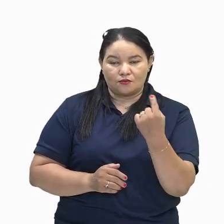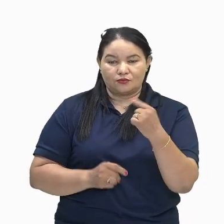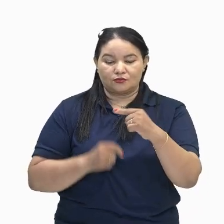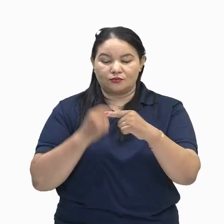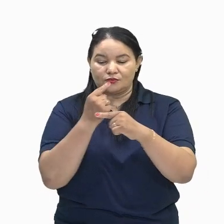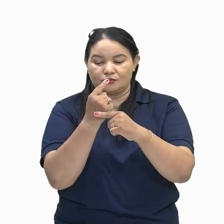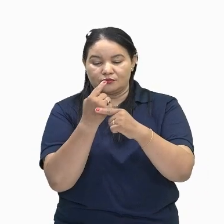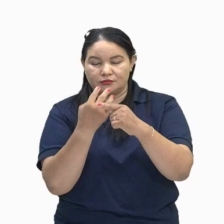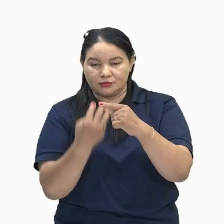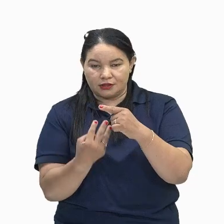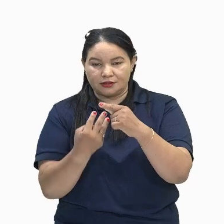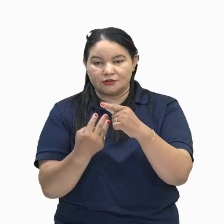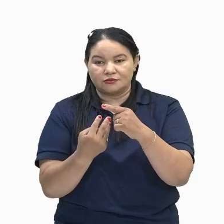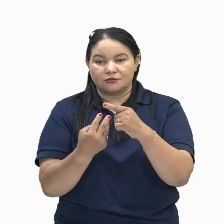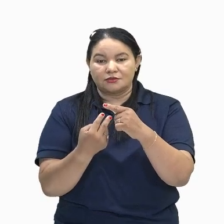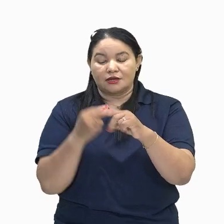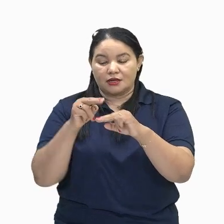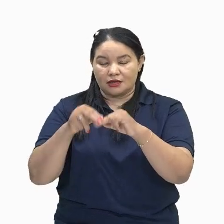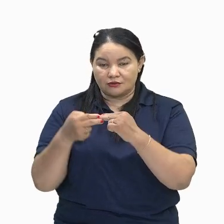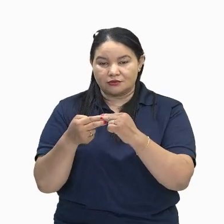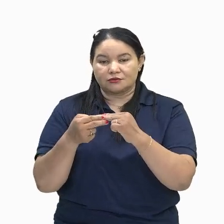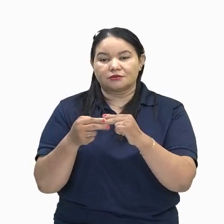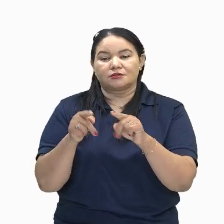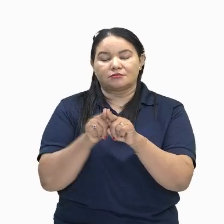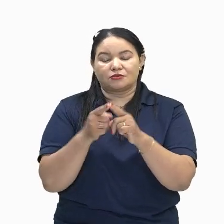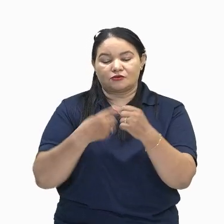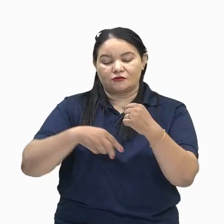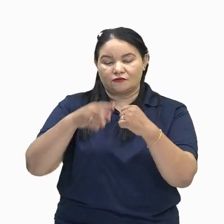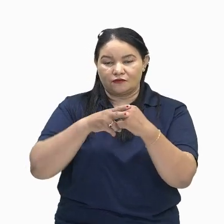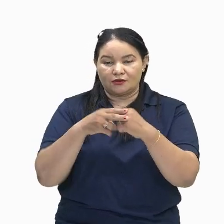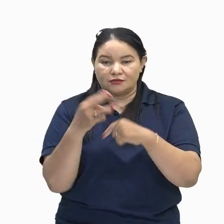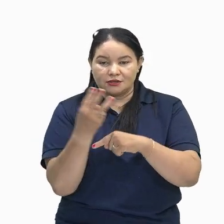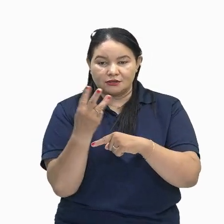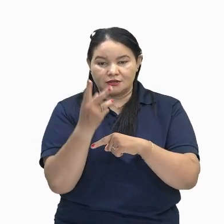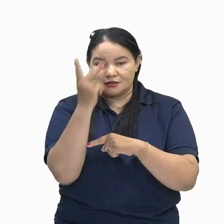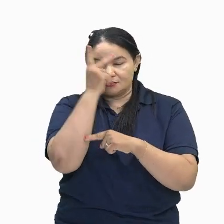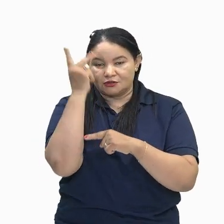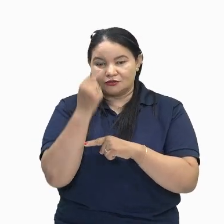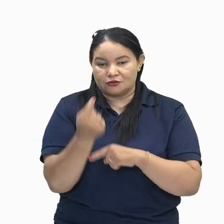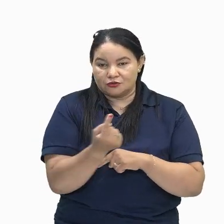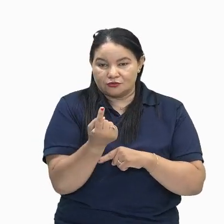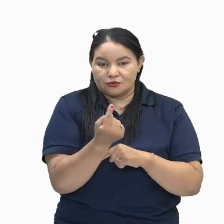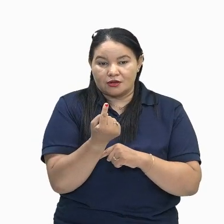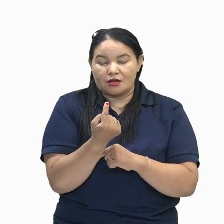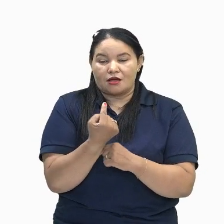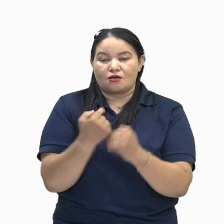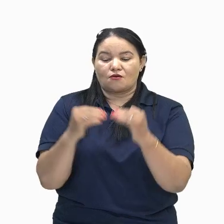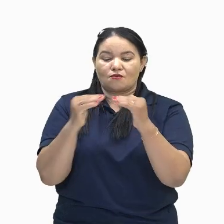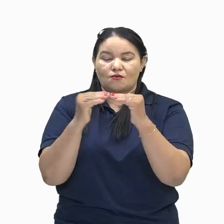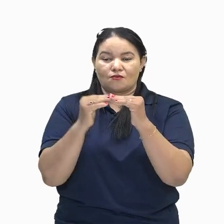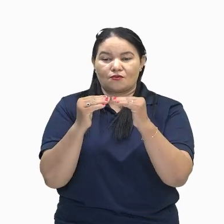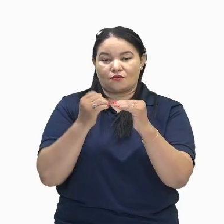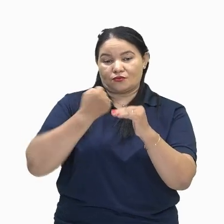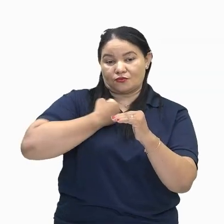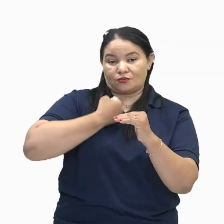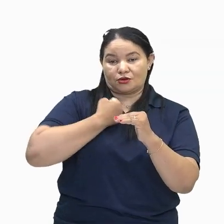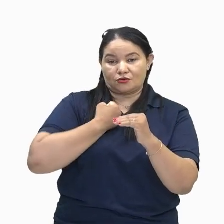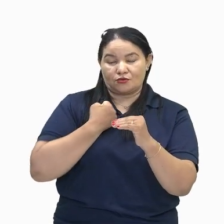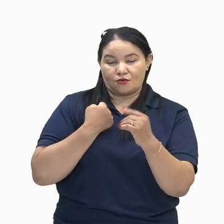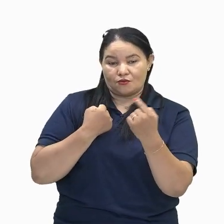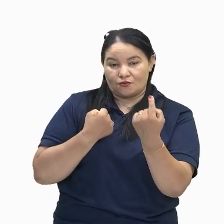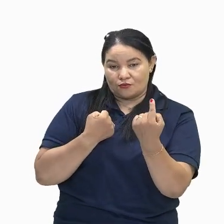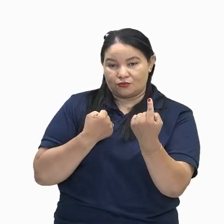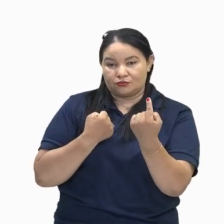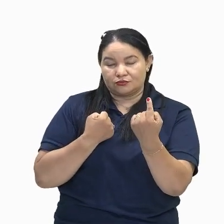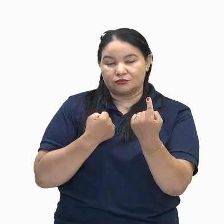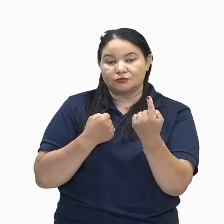terceira pessoa, ou causaria, o nosso verbo está na terceira pessoa do singular. Por quê? Concorda com o numerador 1, que